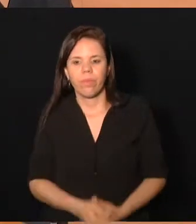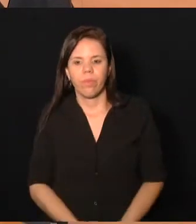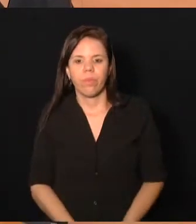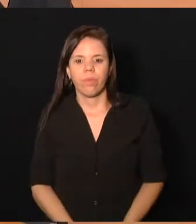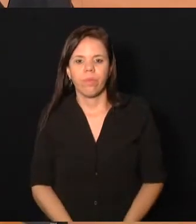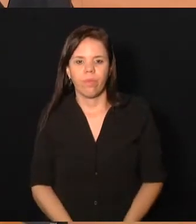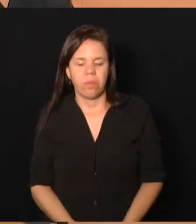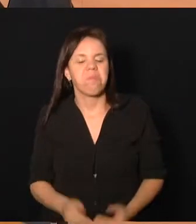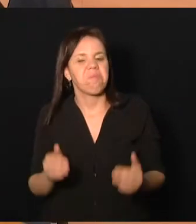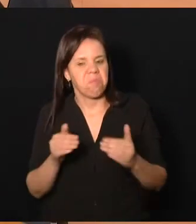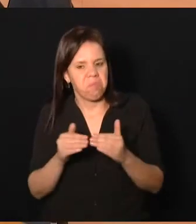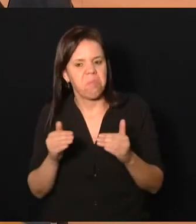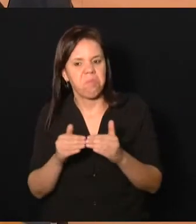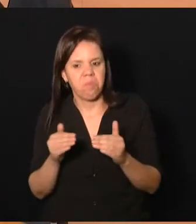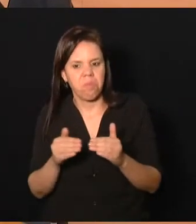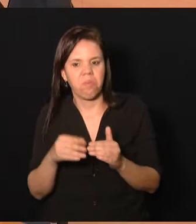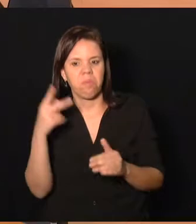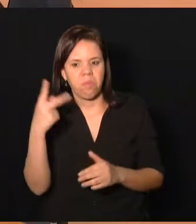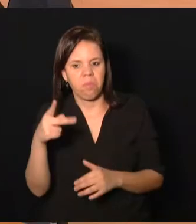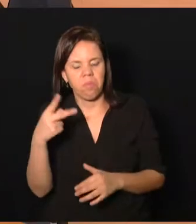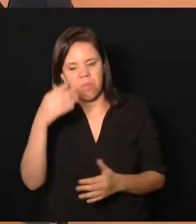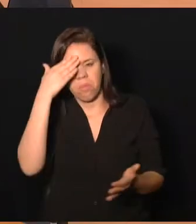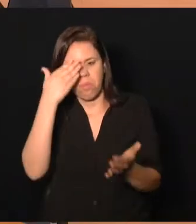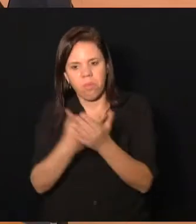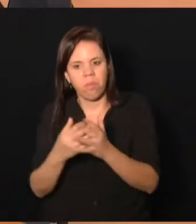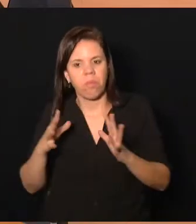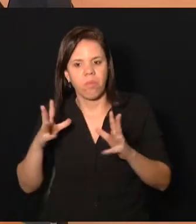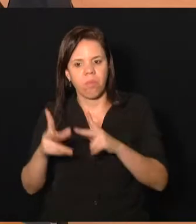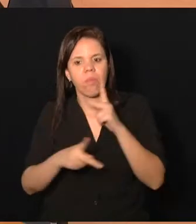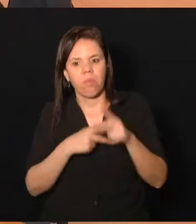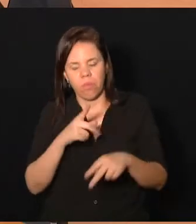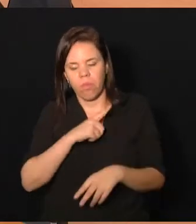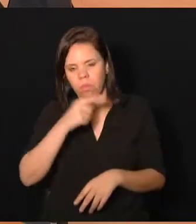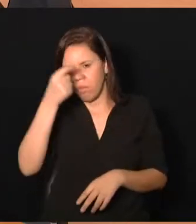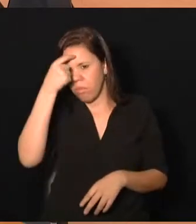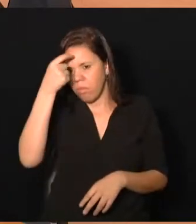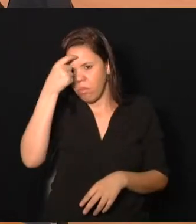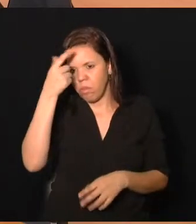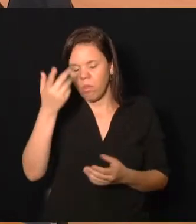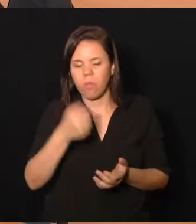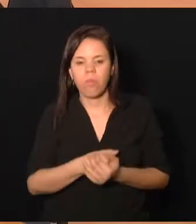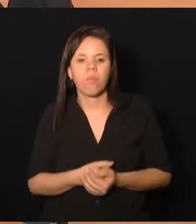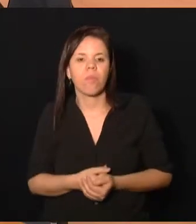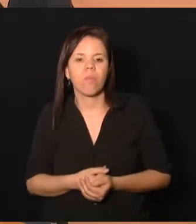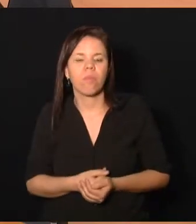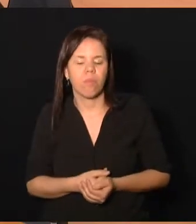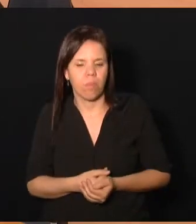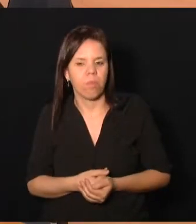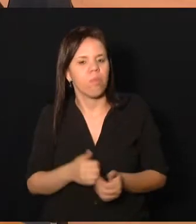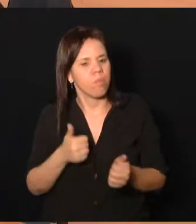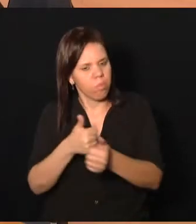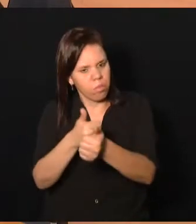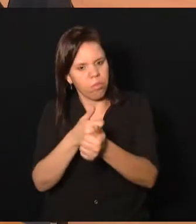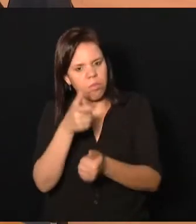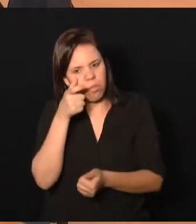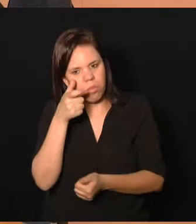eu concordo plenamente e acredito que todas as pessoas de bom senso que estão acompanhando